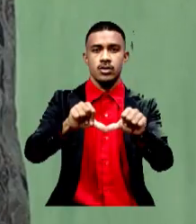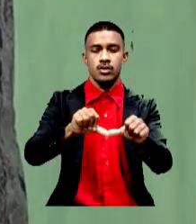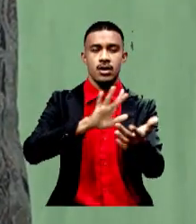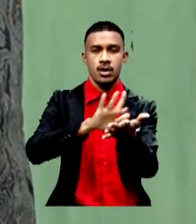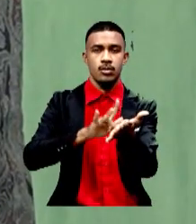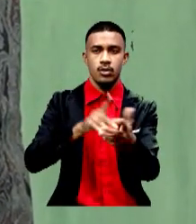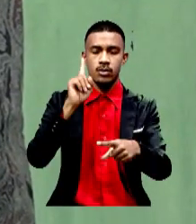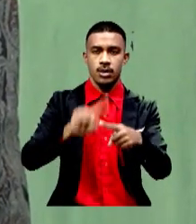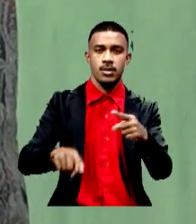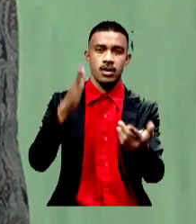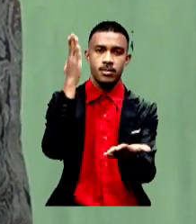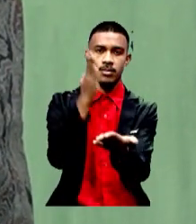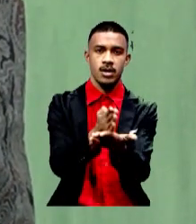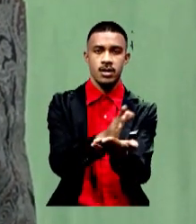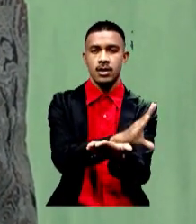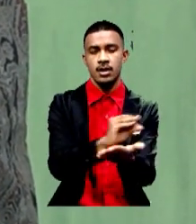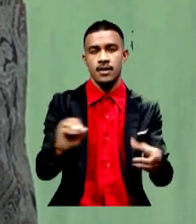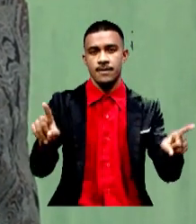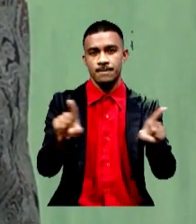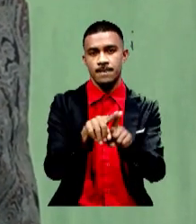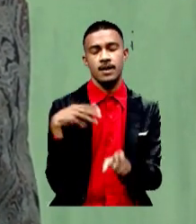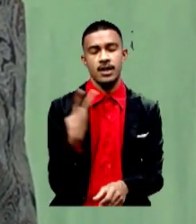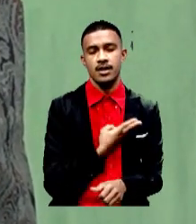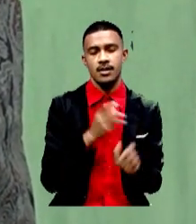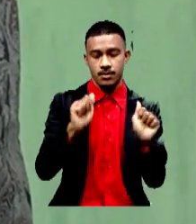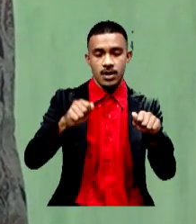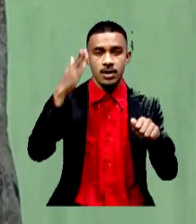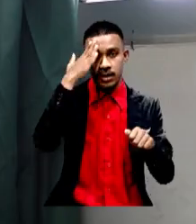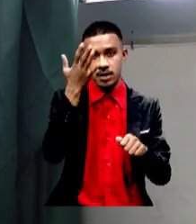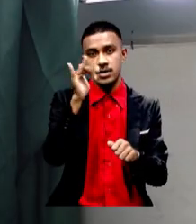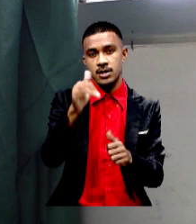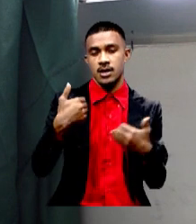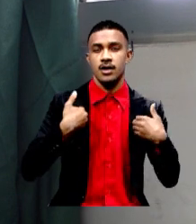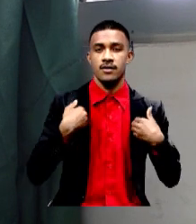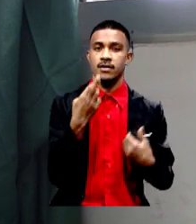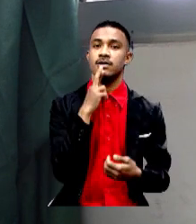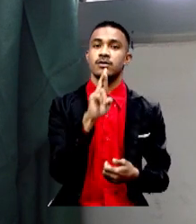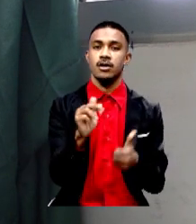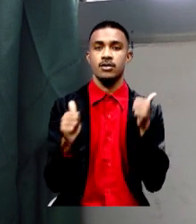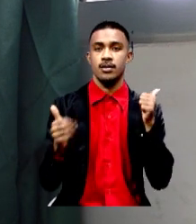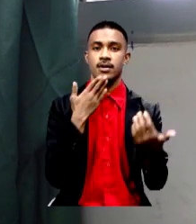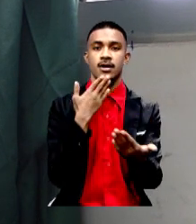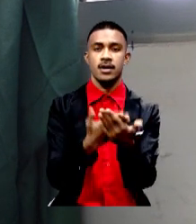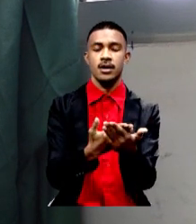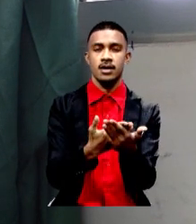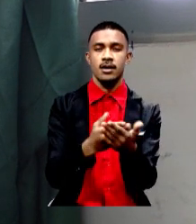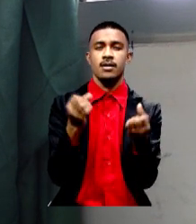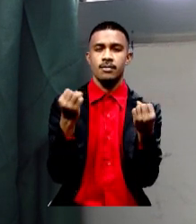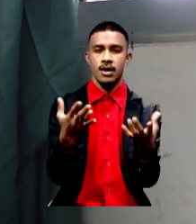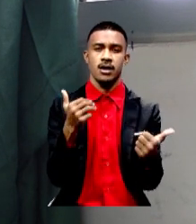para. Nuna ita fembel hatene katak sira iha resultado neve dia. Bara neve